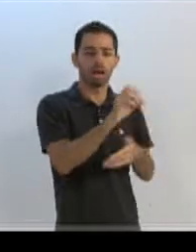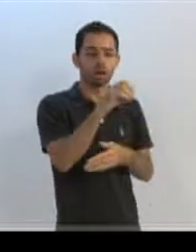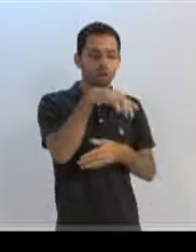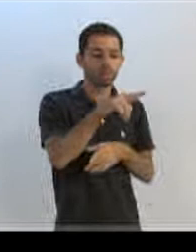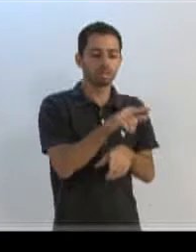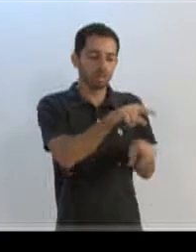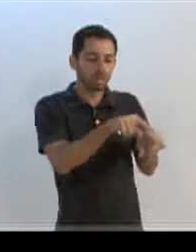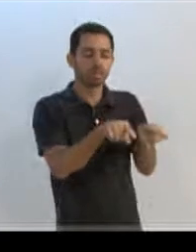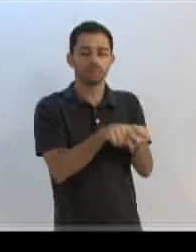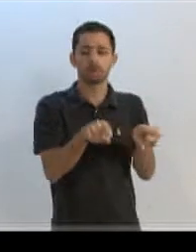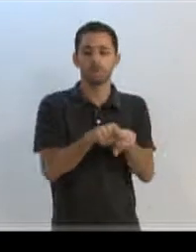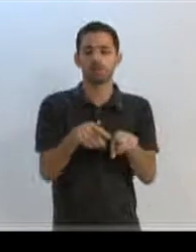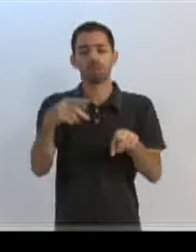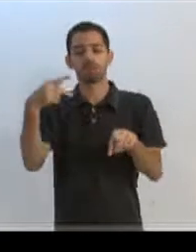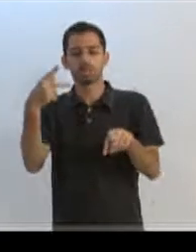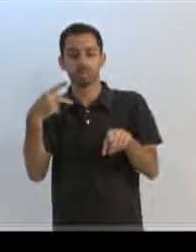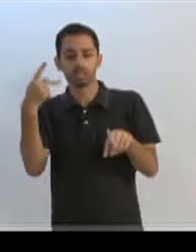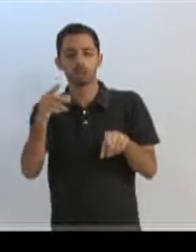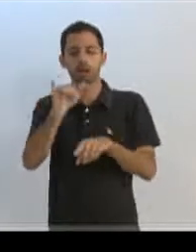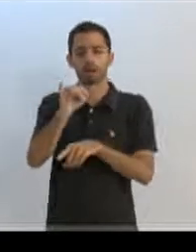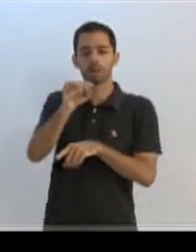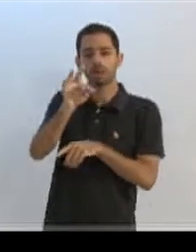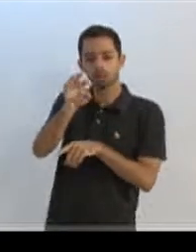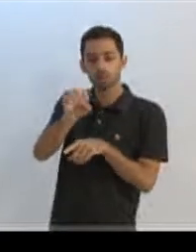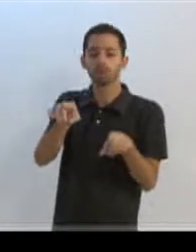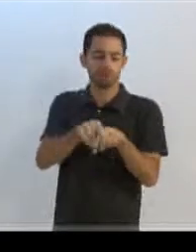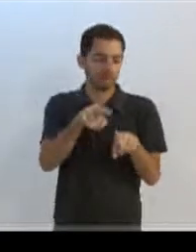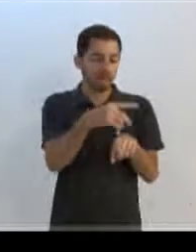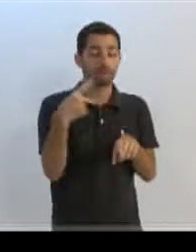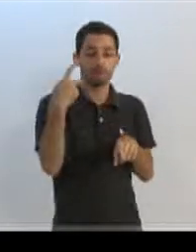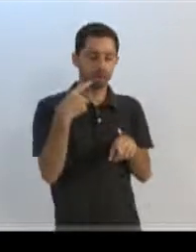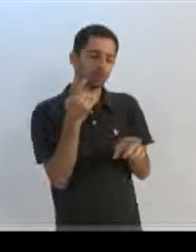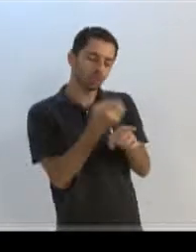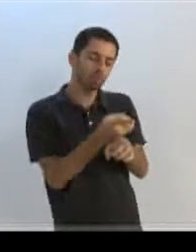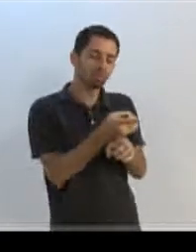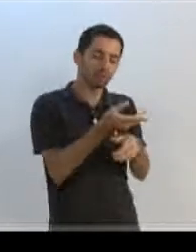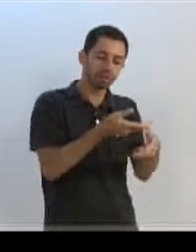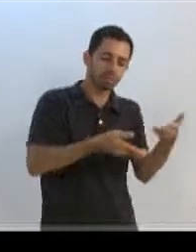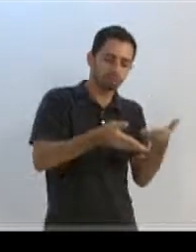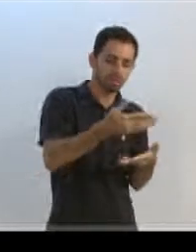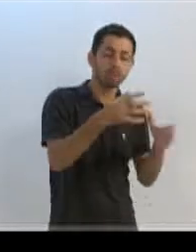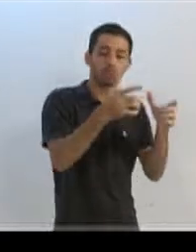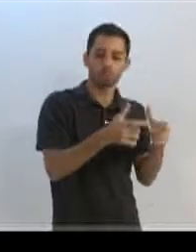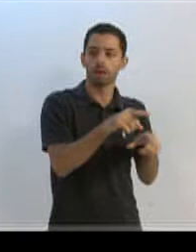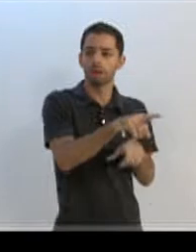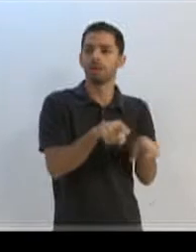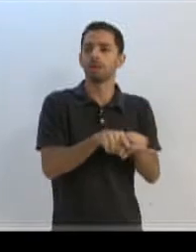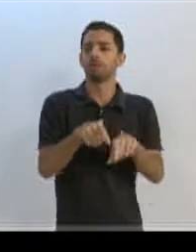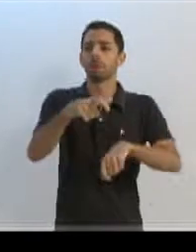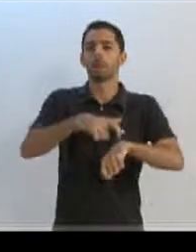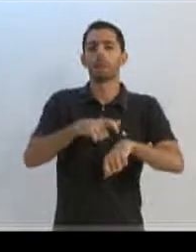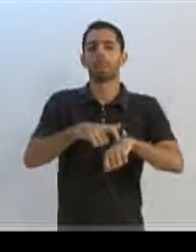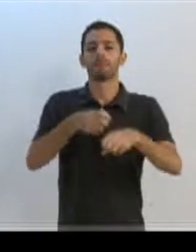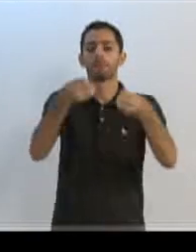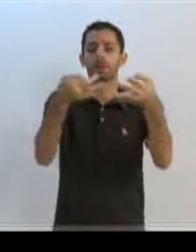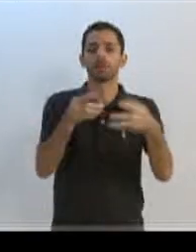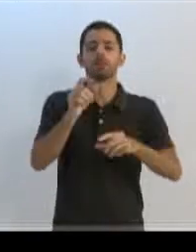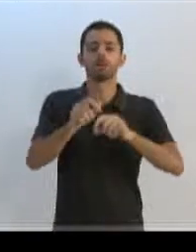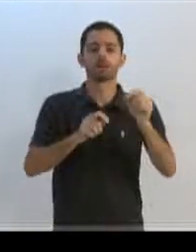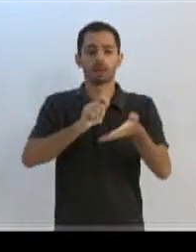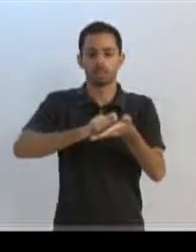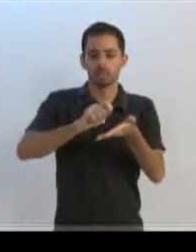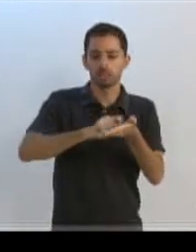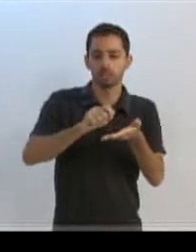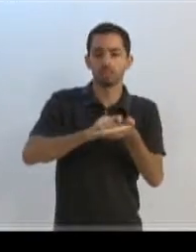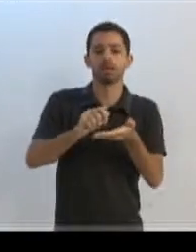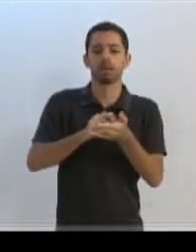lá né não no tempo que estava lá foi o vereador que também encontrei por lá queria destacar ainda em tempo algumas agendas distintas final de